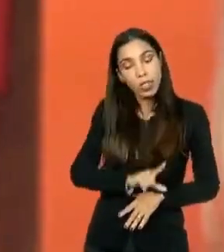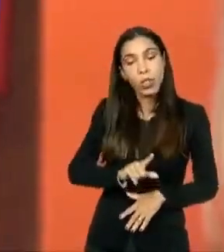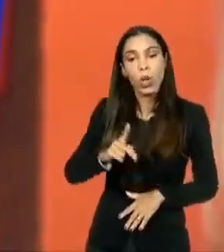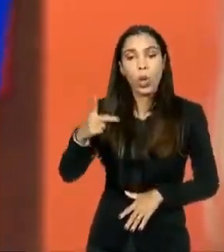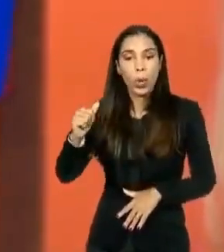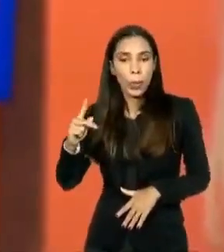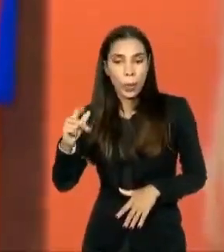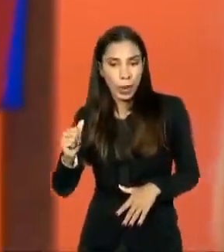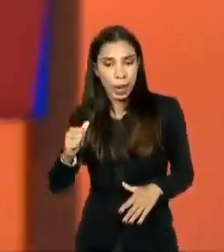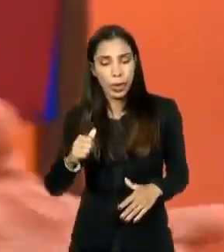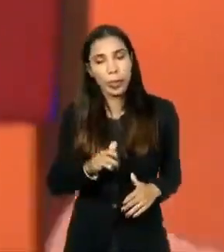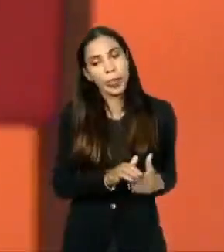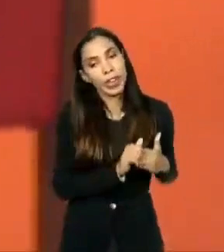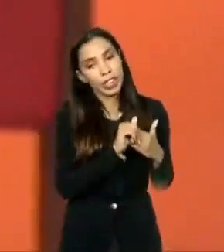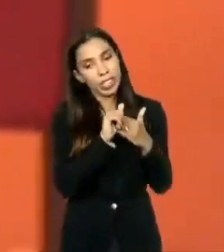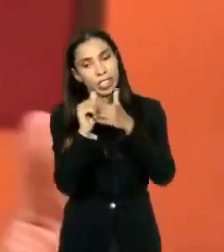lá. E aí